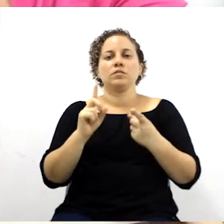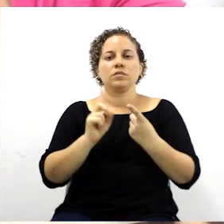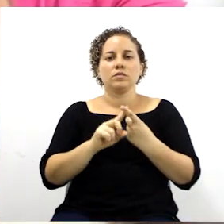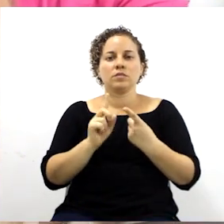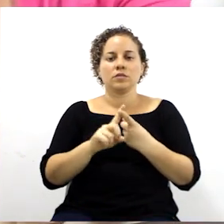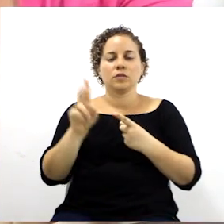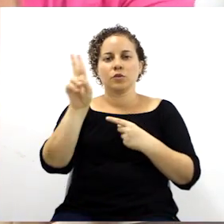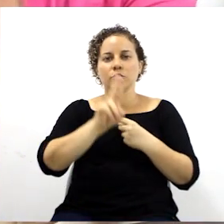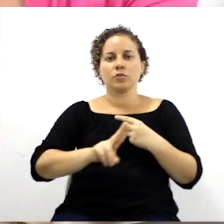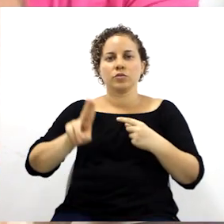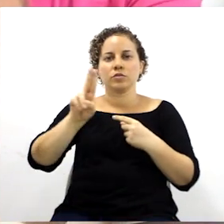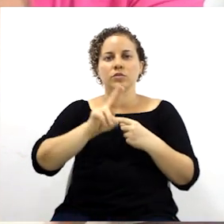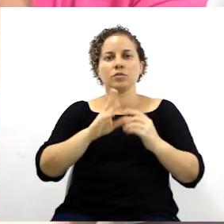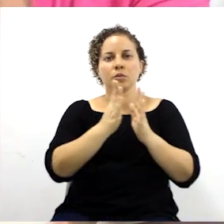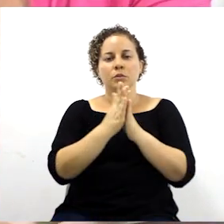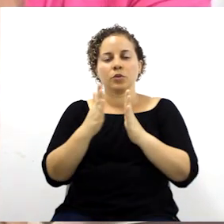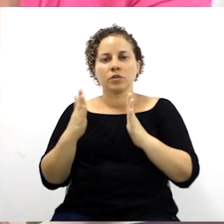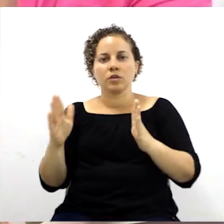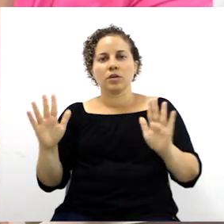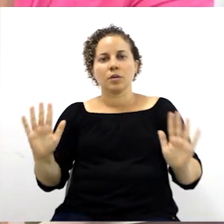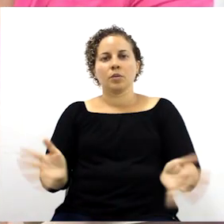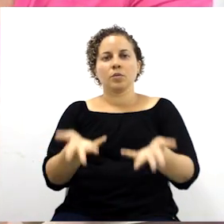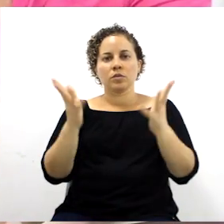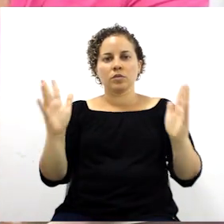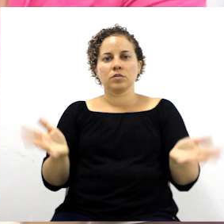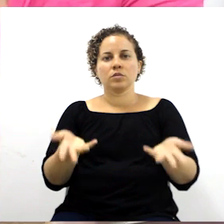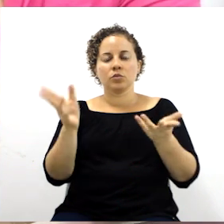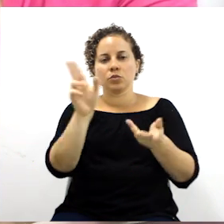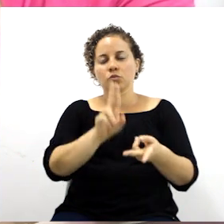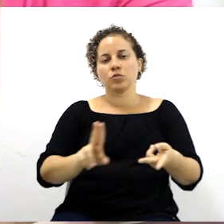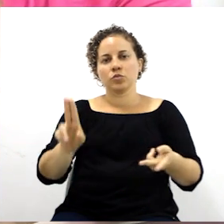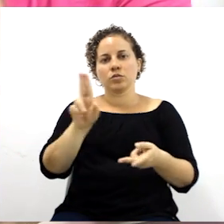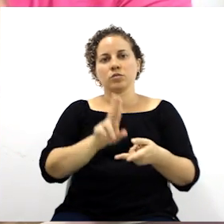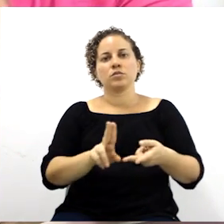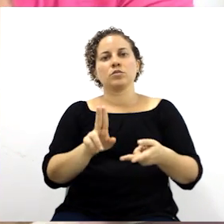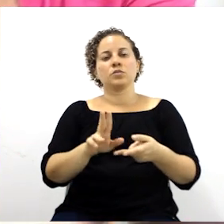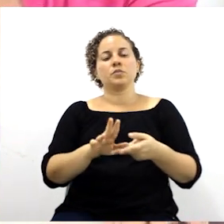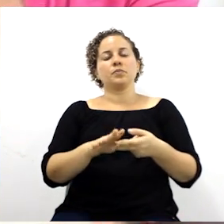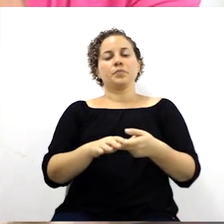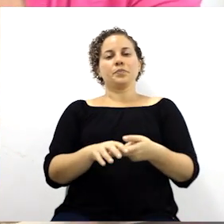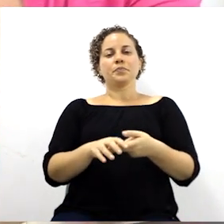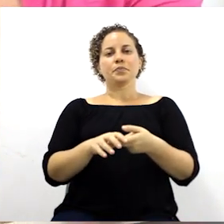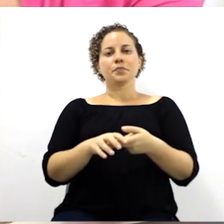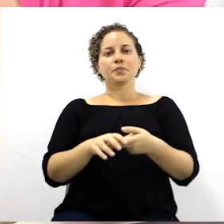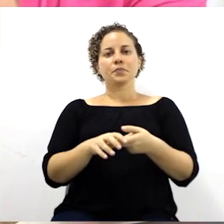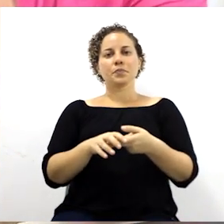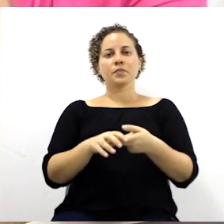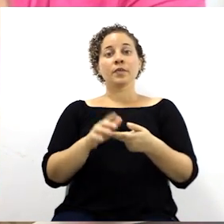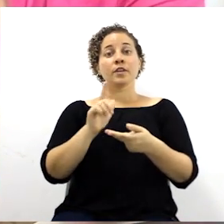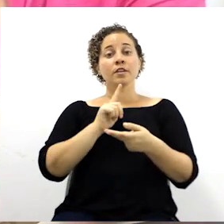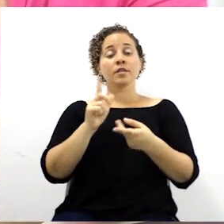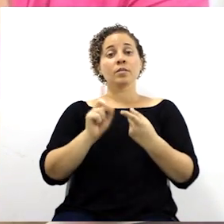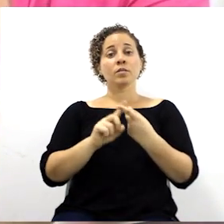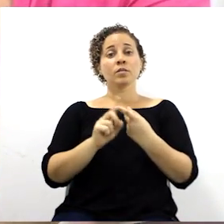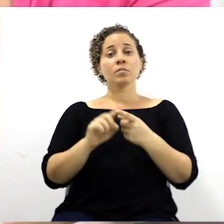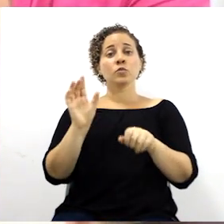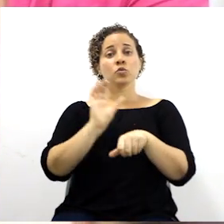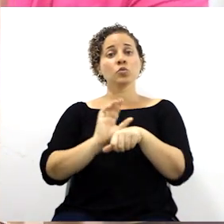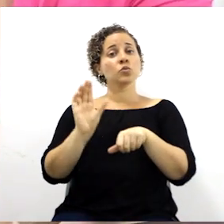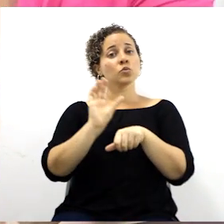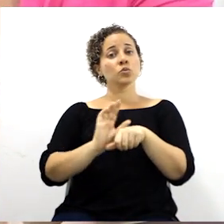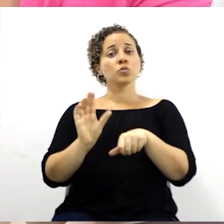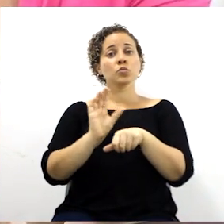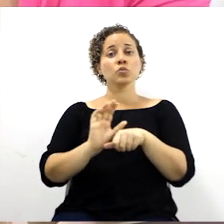amplamente utilizado pelas bibliotecas como um serviço de promoção de educação dos usuários. Existem também os cursos de formação de usuário. Esses